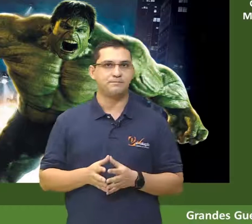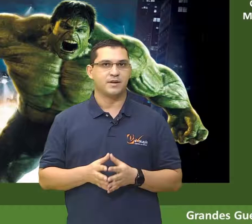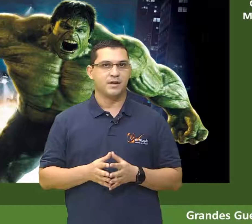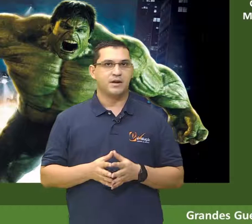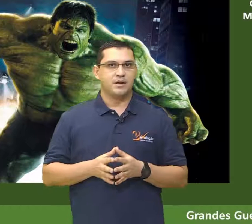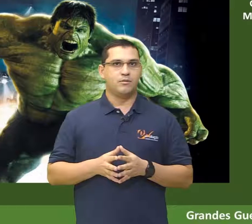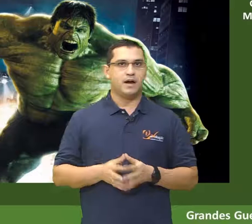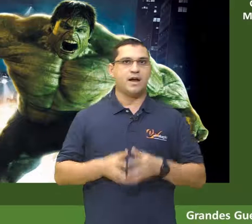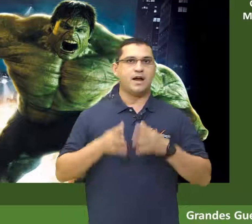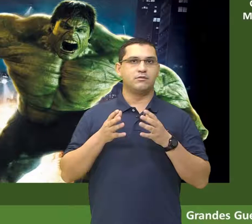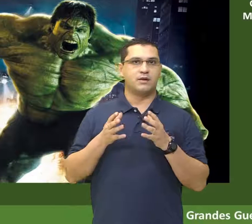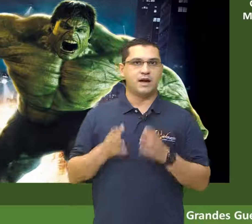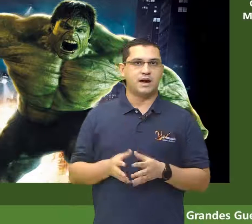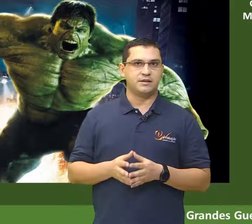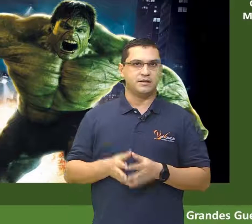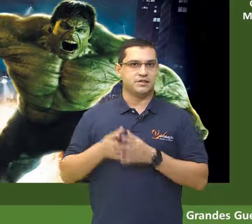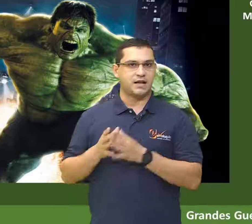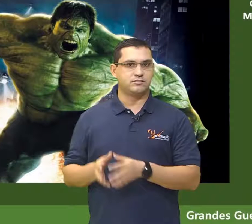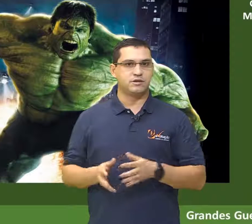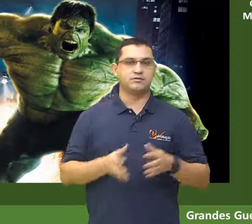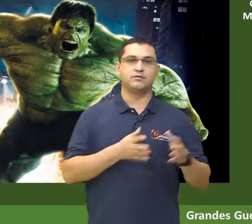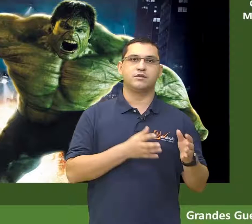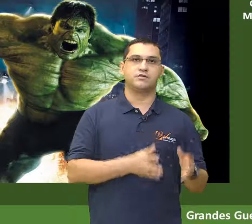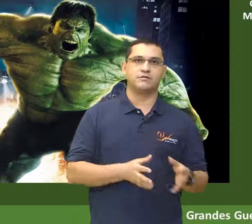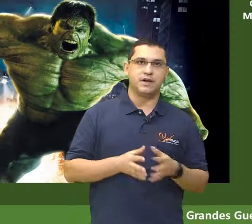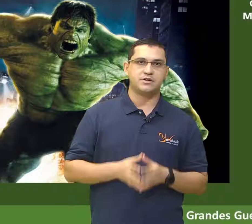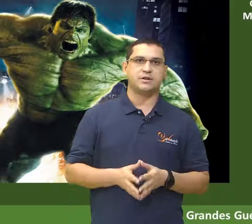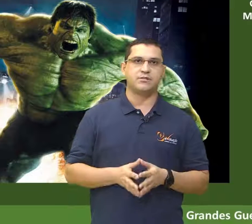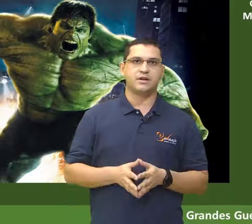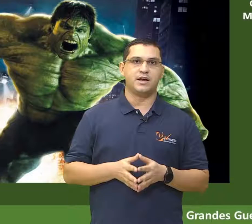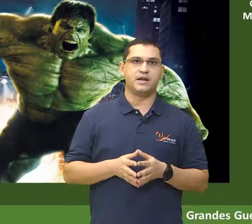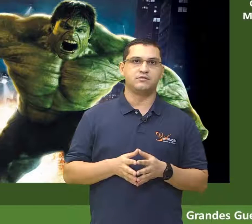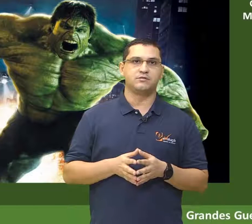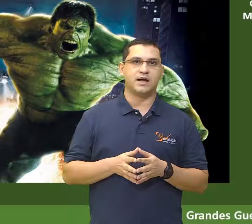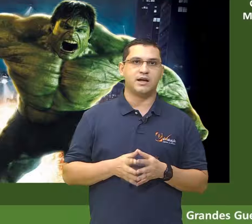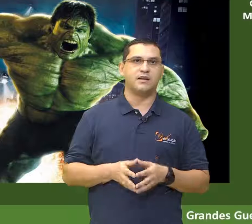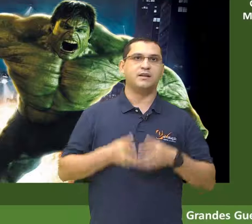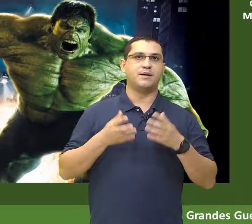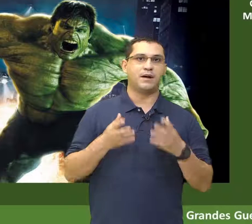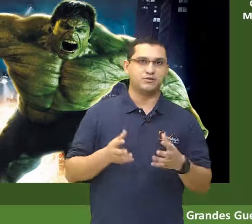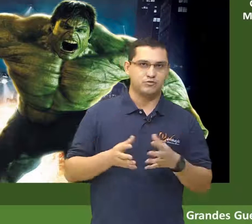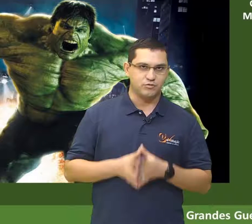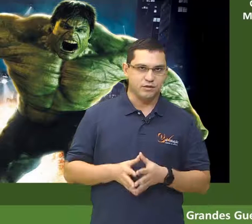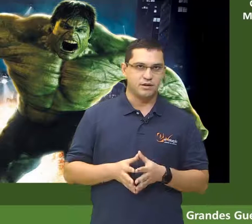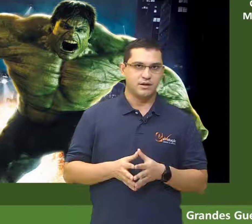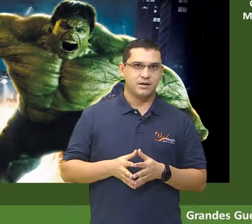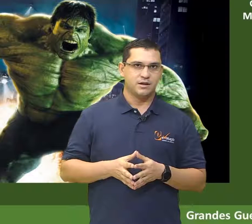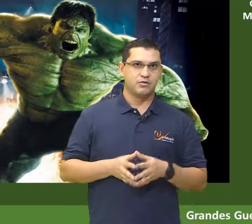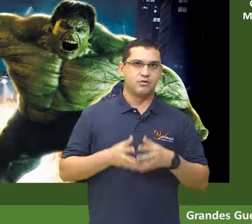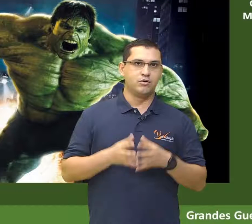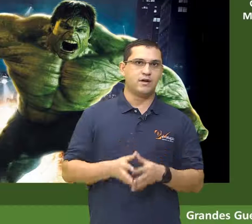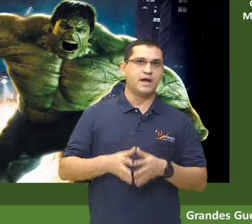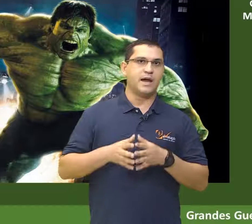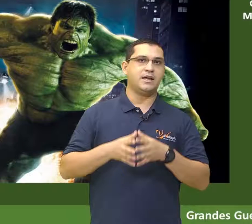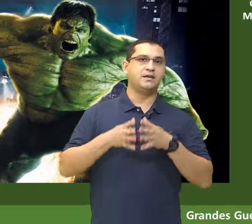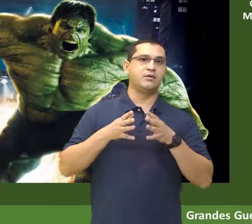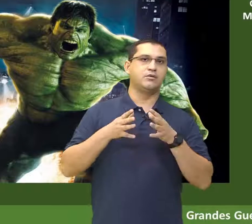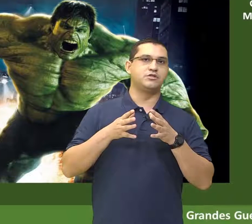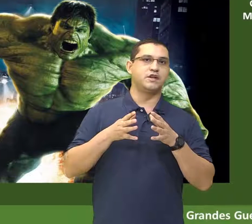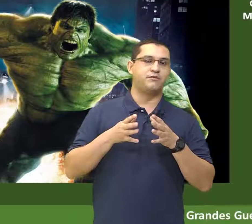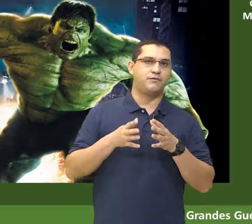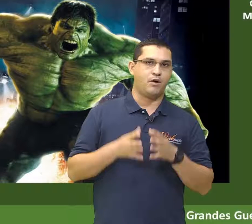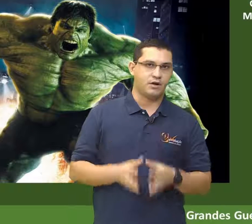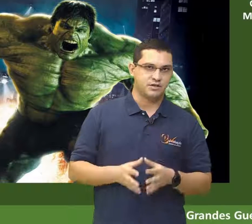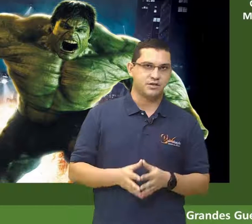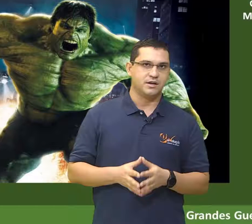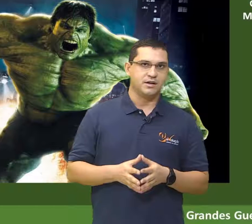nuclear. Uma guerra nuclear entre Estados Unidos e União Soviética poderia resultar na imagem do Hulk. E o Hulk é a